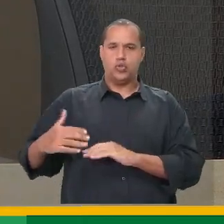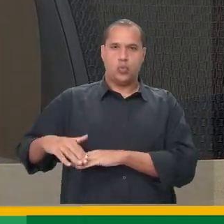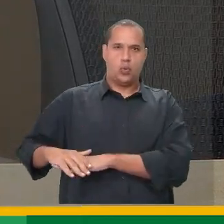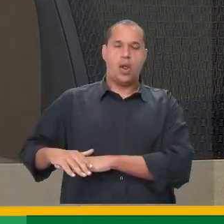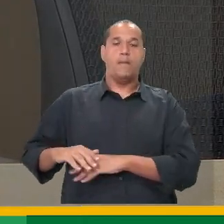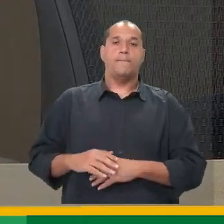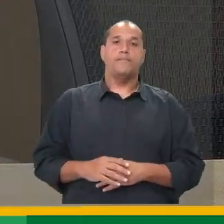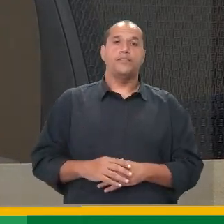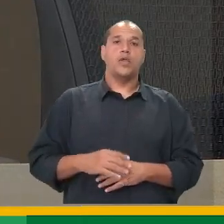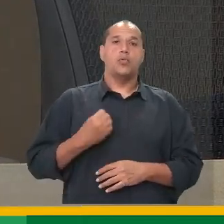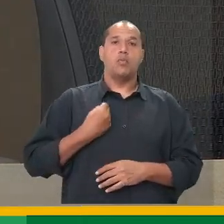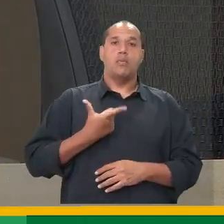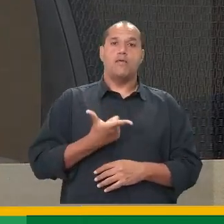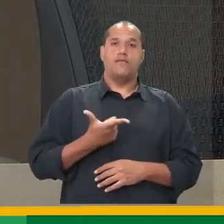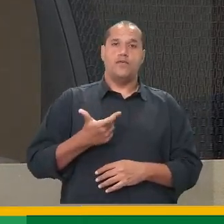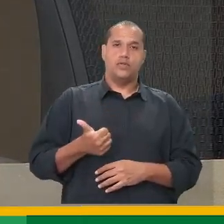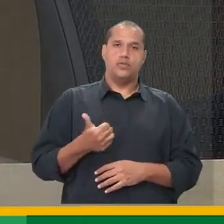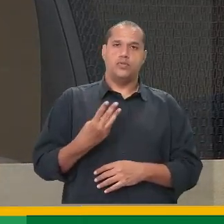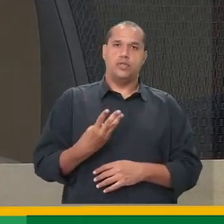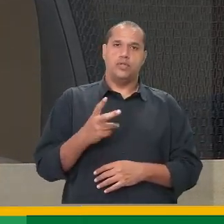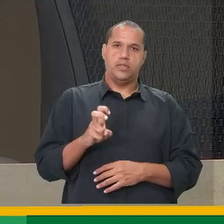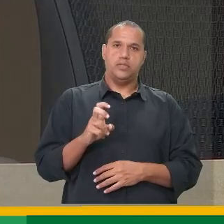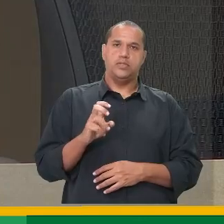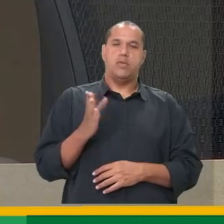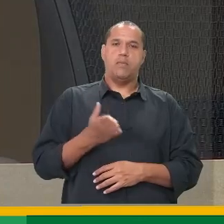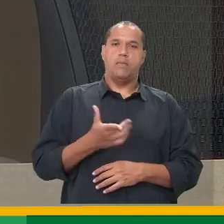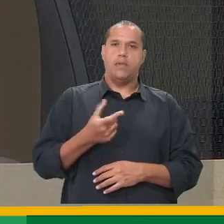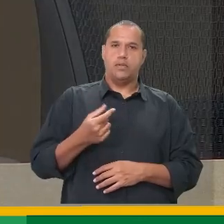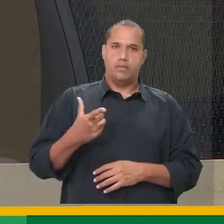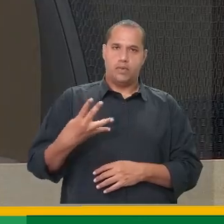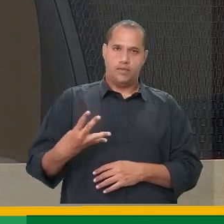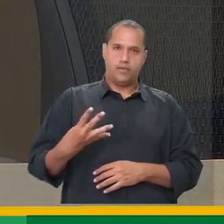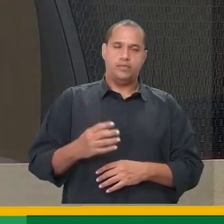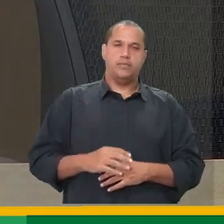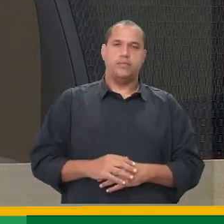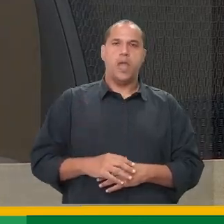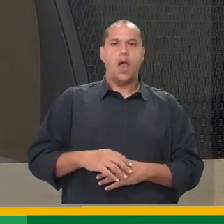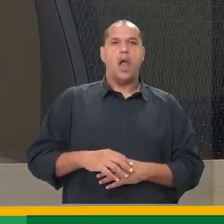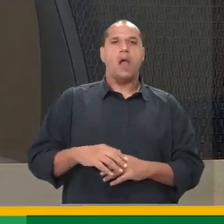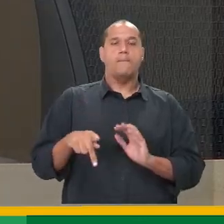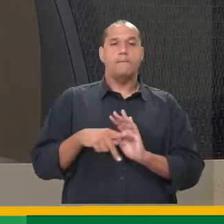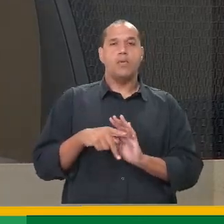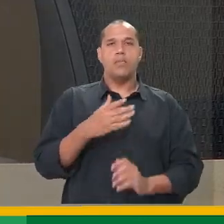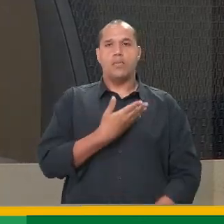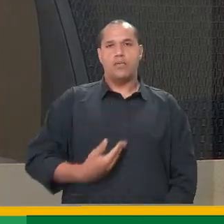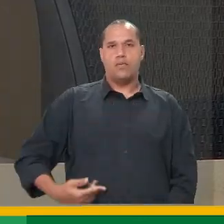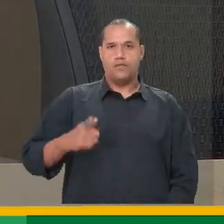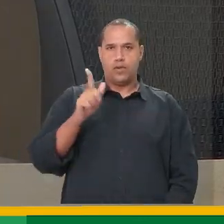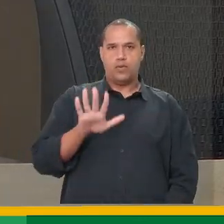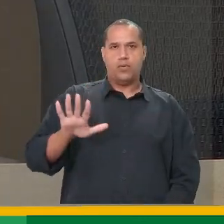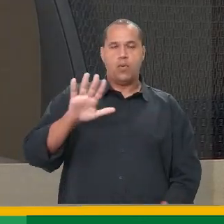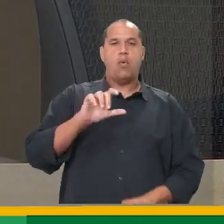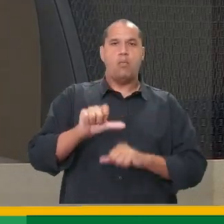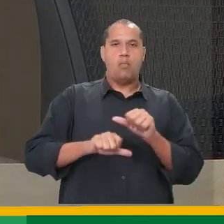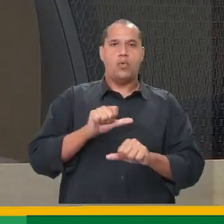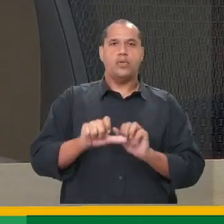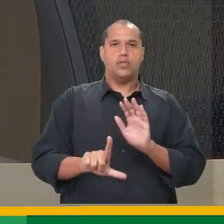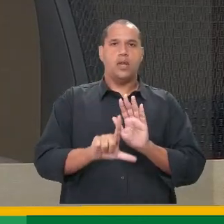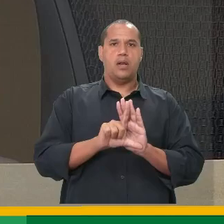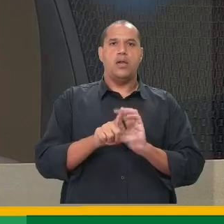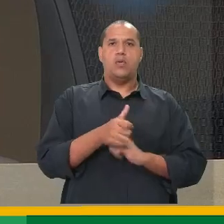21 35/2022 de autoria da governadoria do estado de Goiás Altera a lei